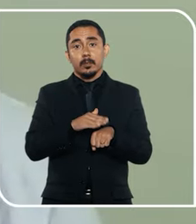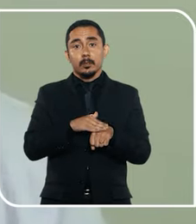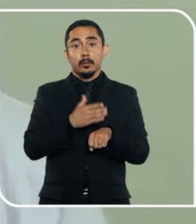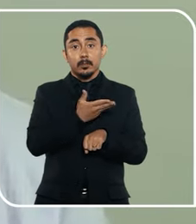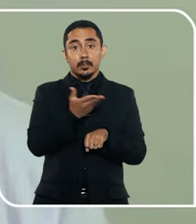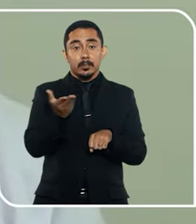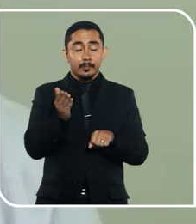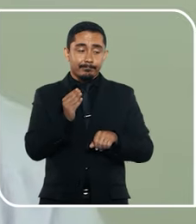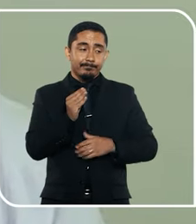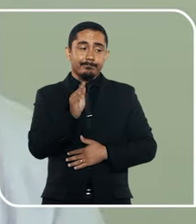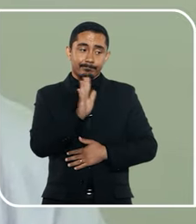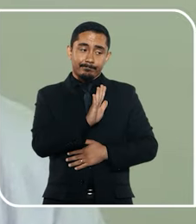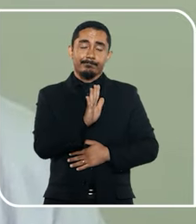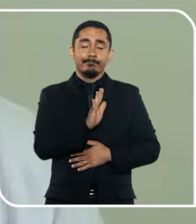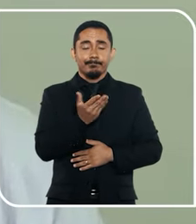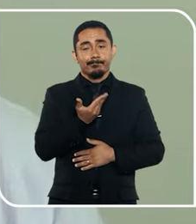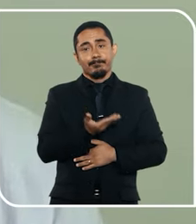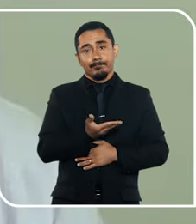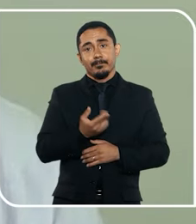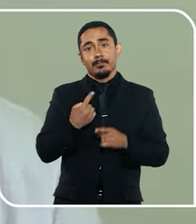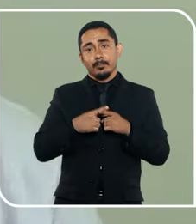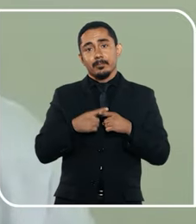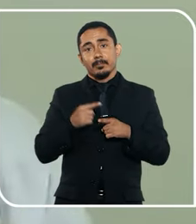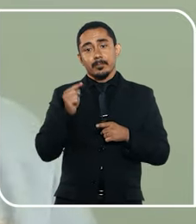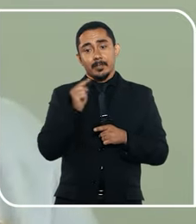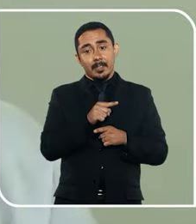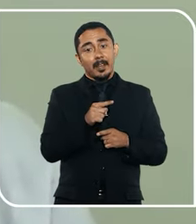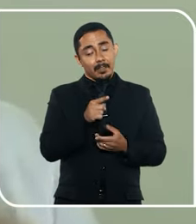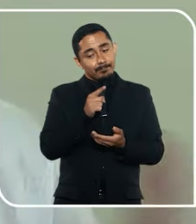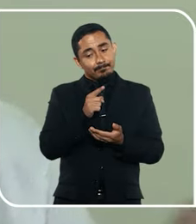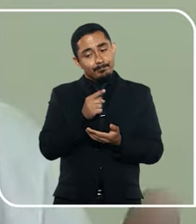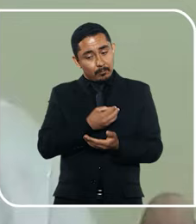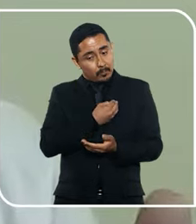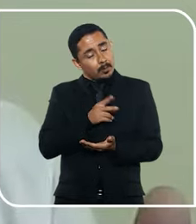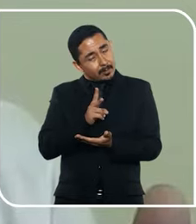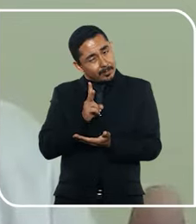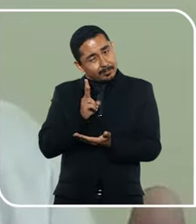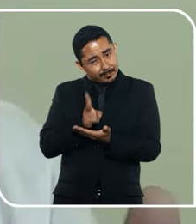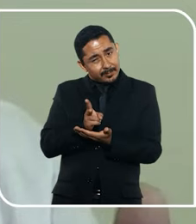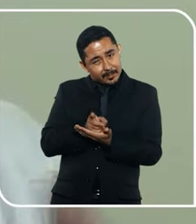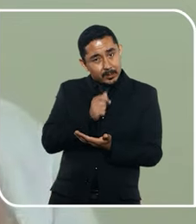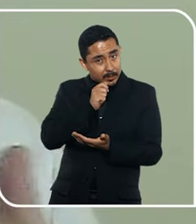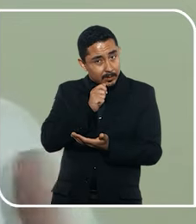vocês se despedirem dela. Porque ela ainda está viva,